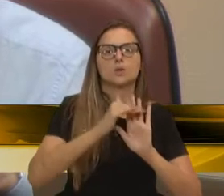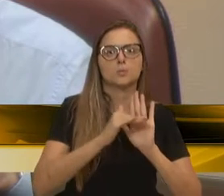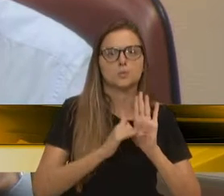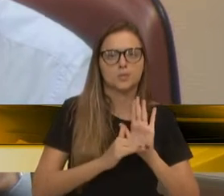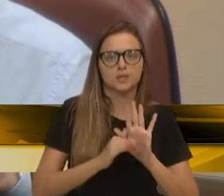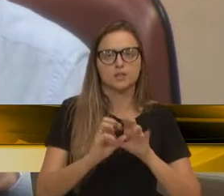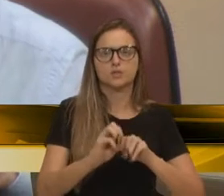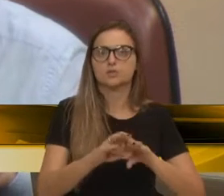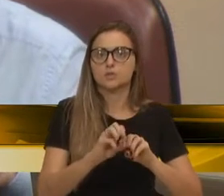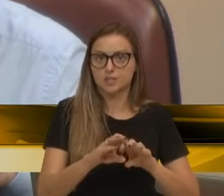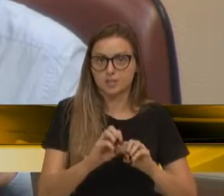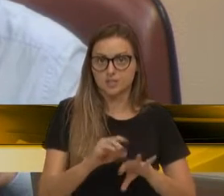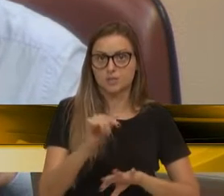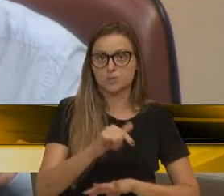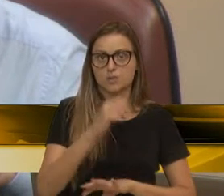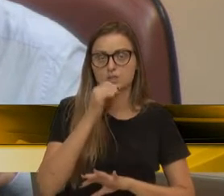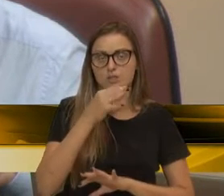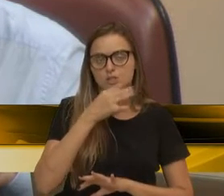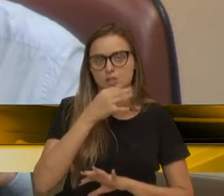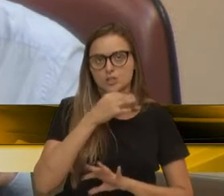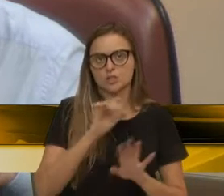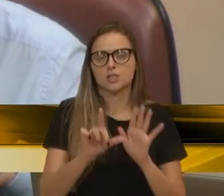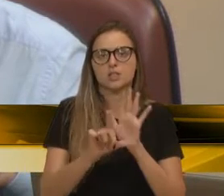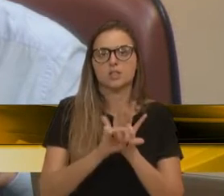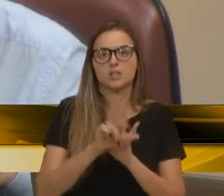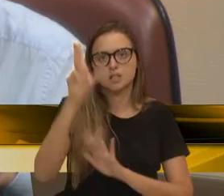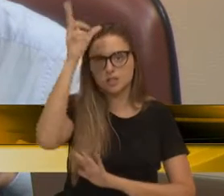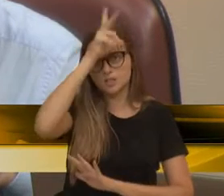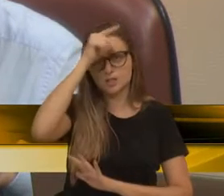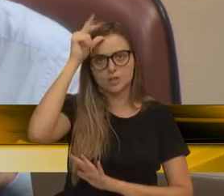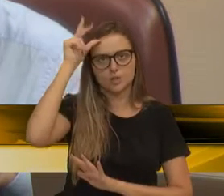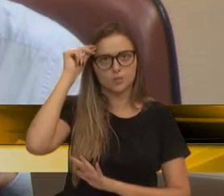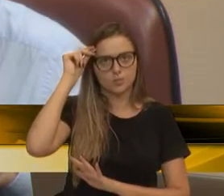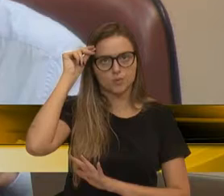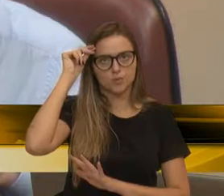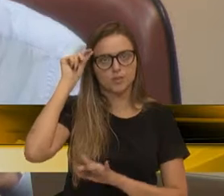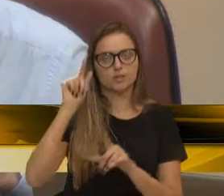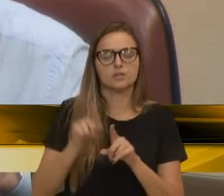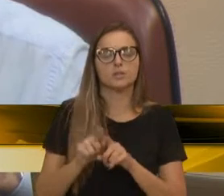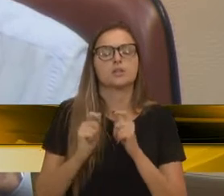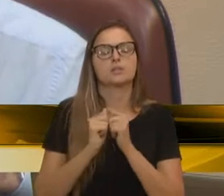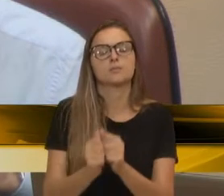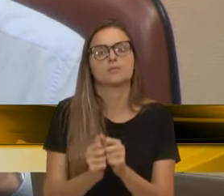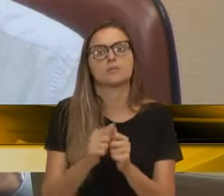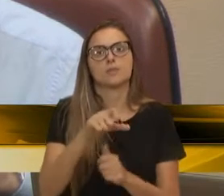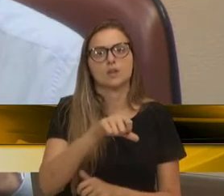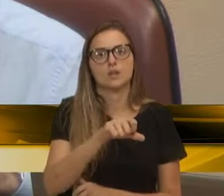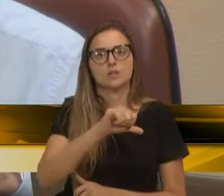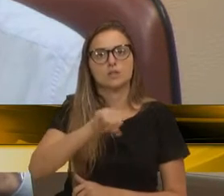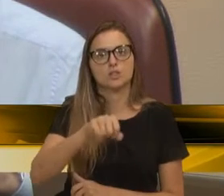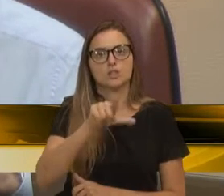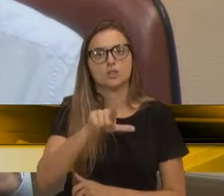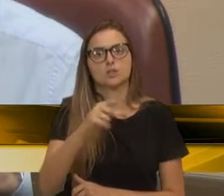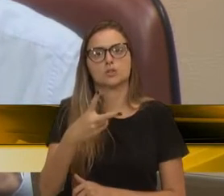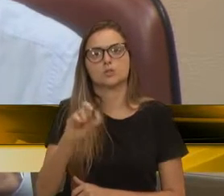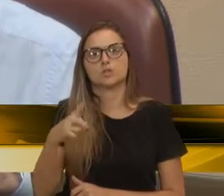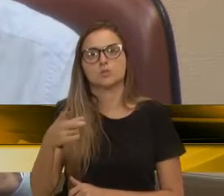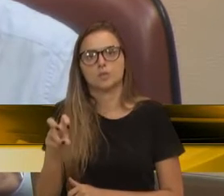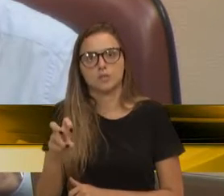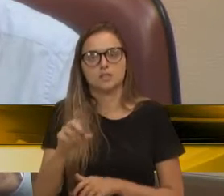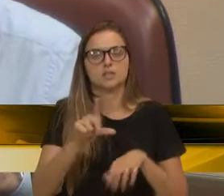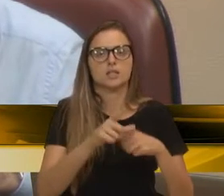vigente lei municipal número 7.947 de 19 de junho de 2015 artigo